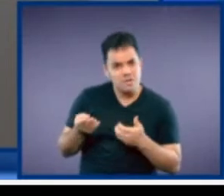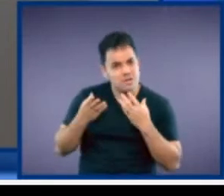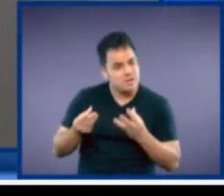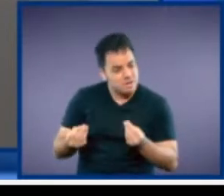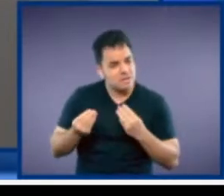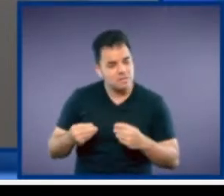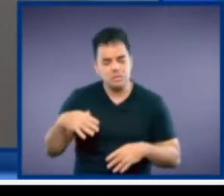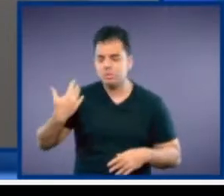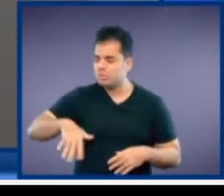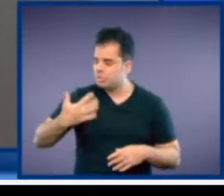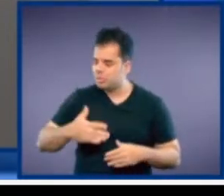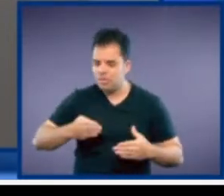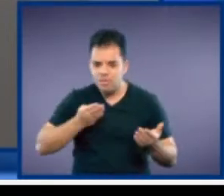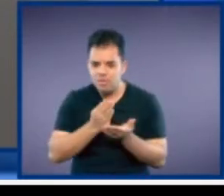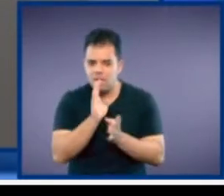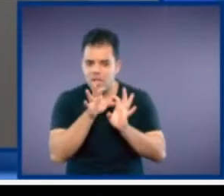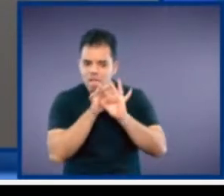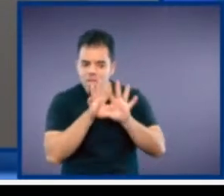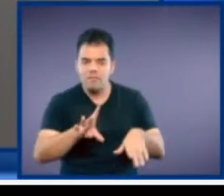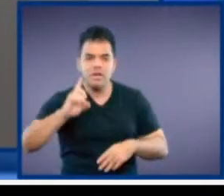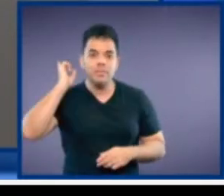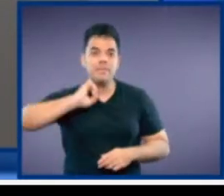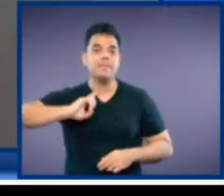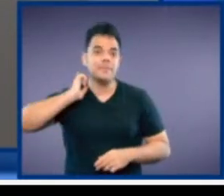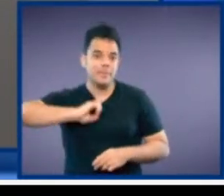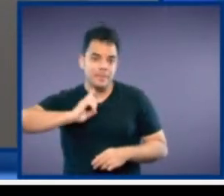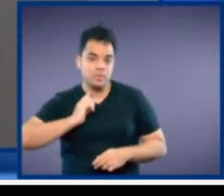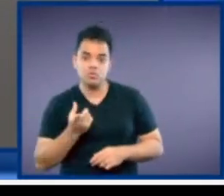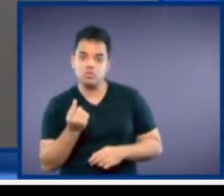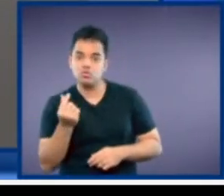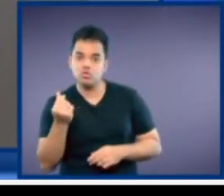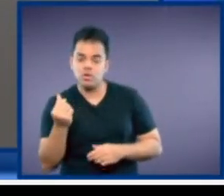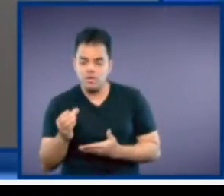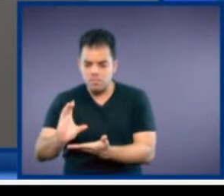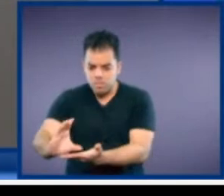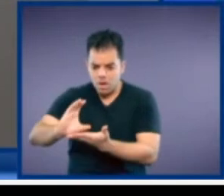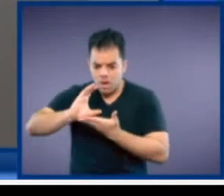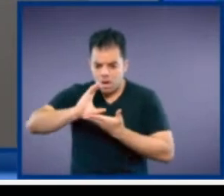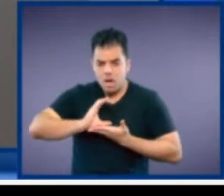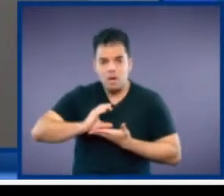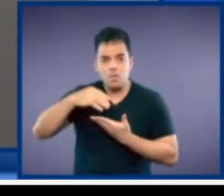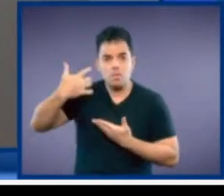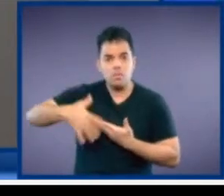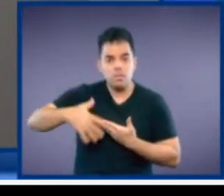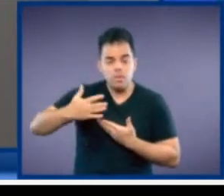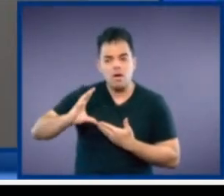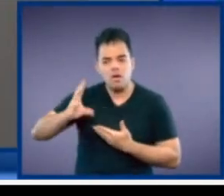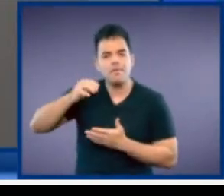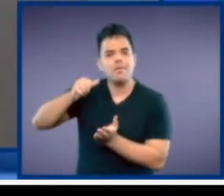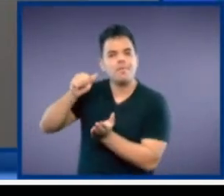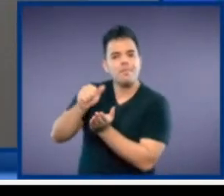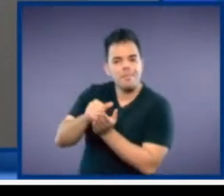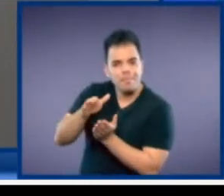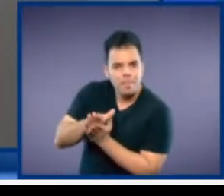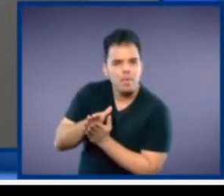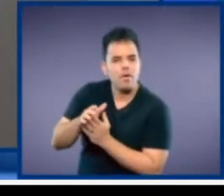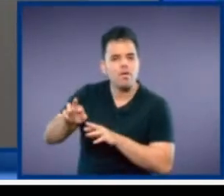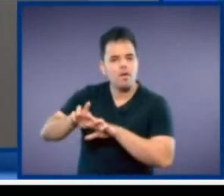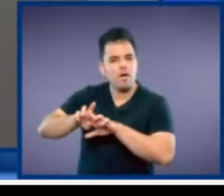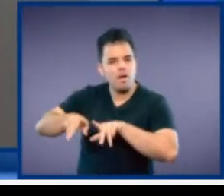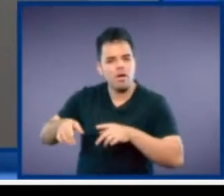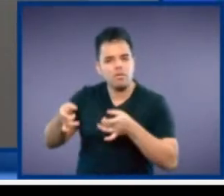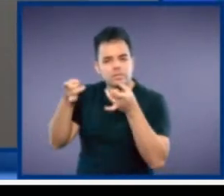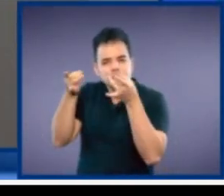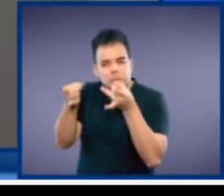para Minas Gerais. É um dinheiro que veio, inclusive, de multas que foram devidas em função de abandono